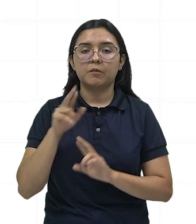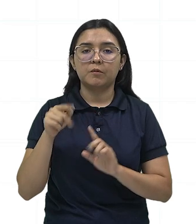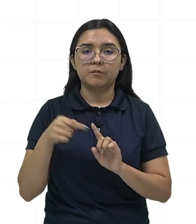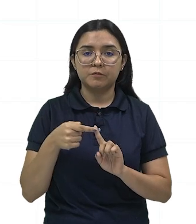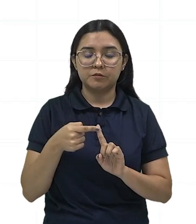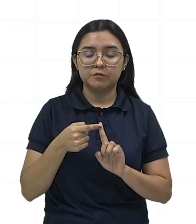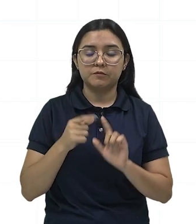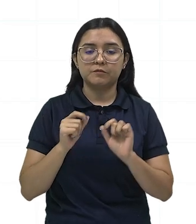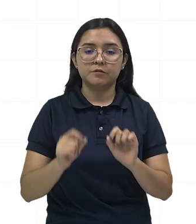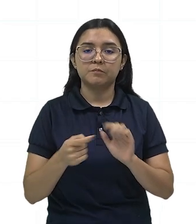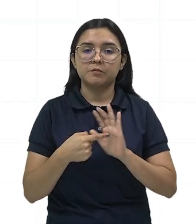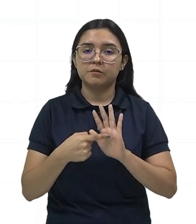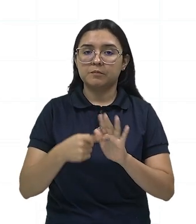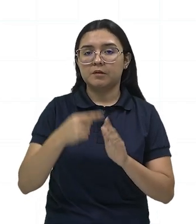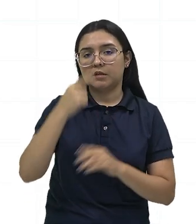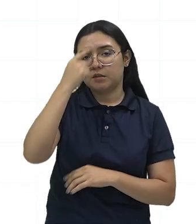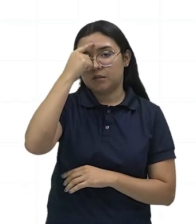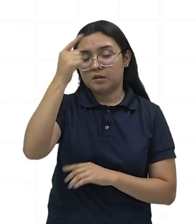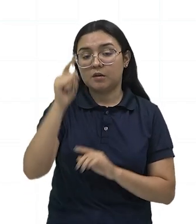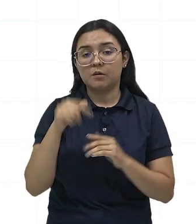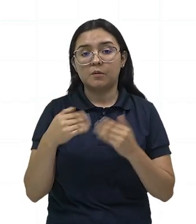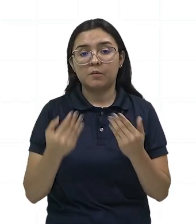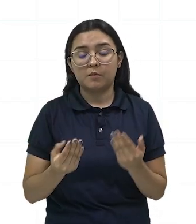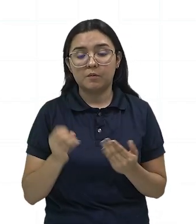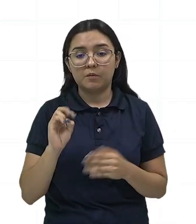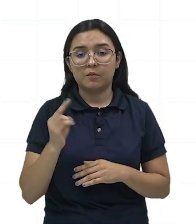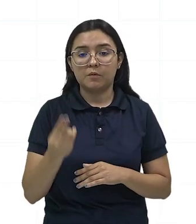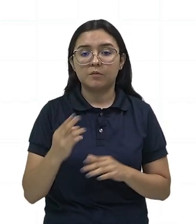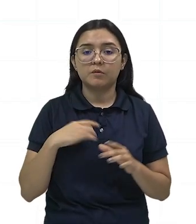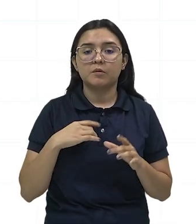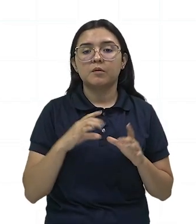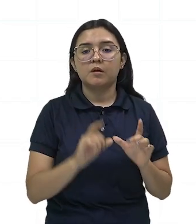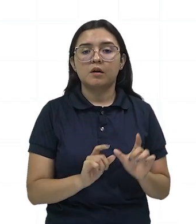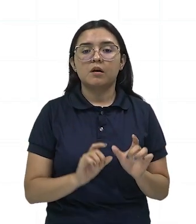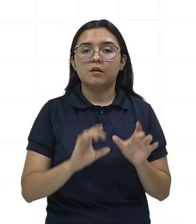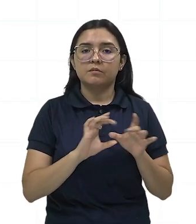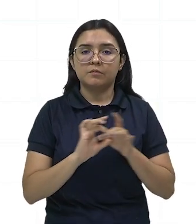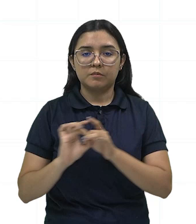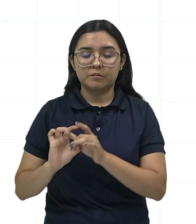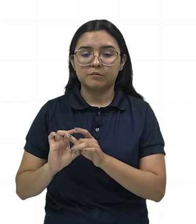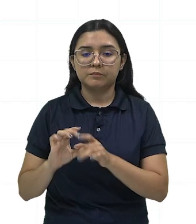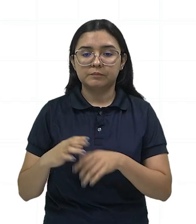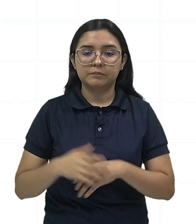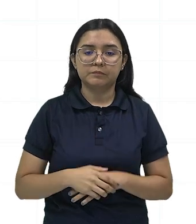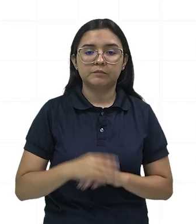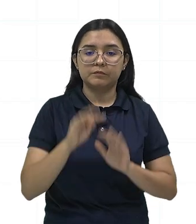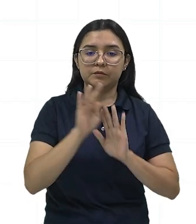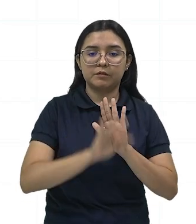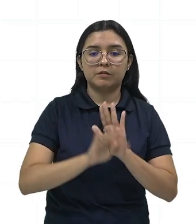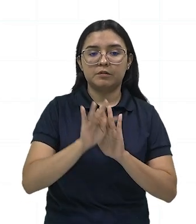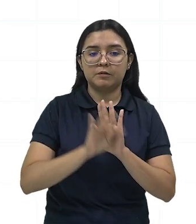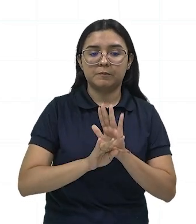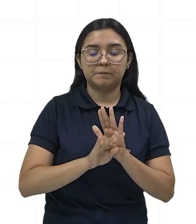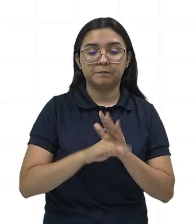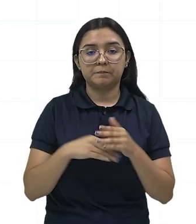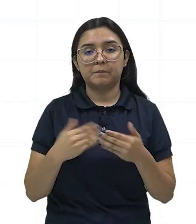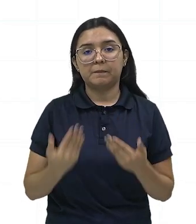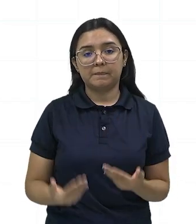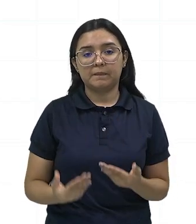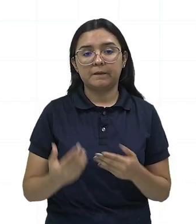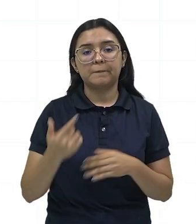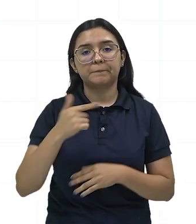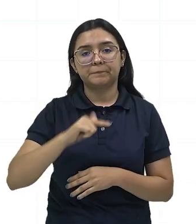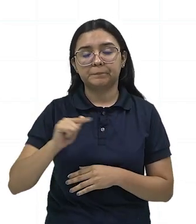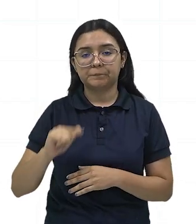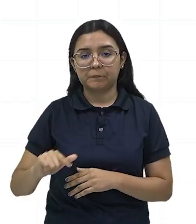objetivo de enfatizar uma ideia ou reforçar a conexão entre as partes do texto. No caso, a repetição